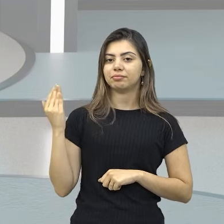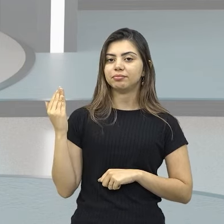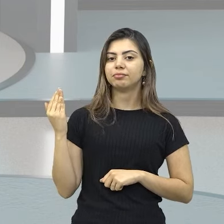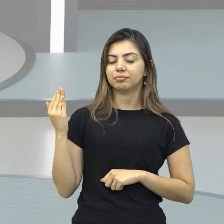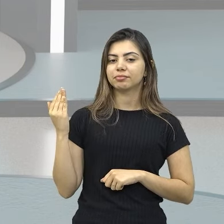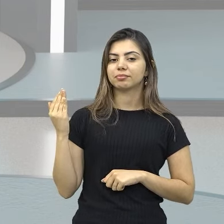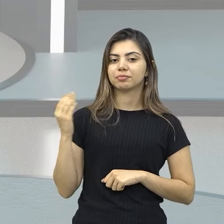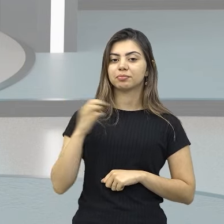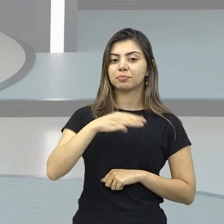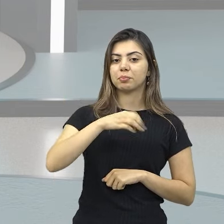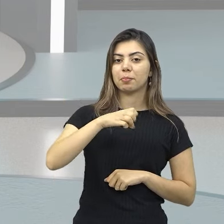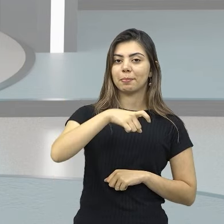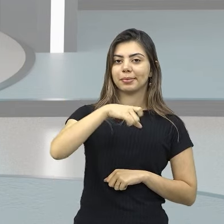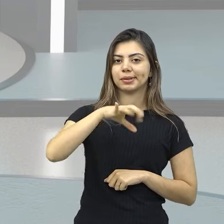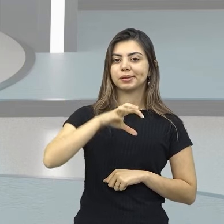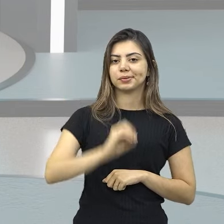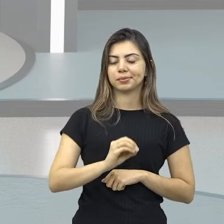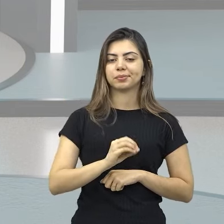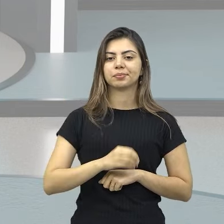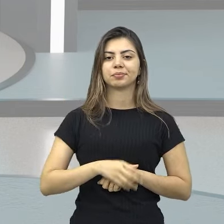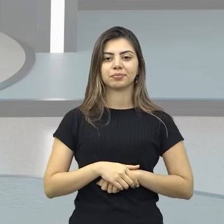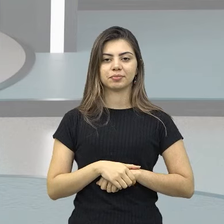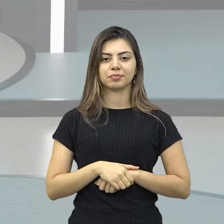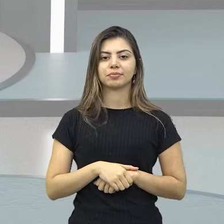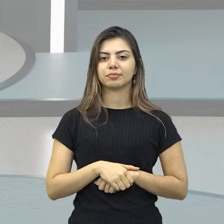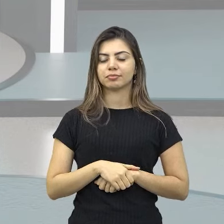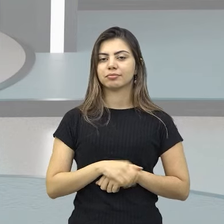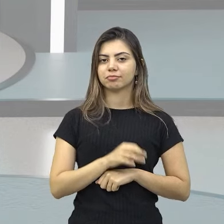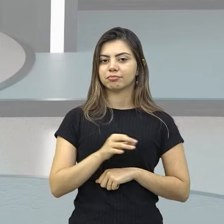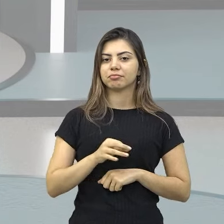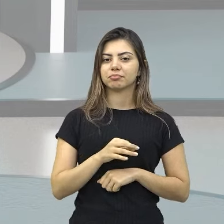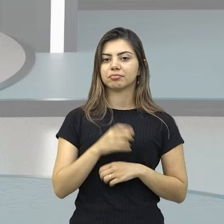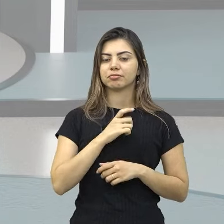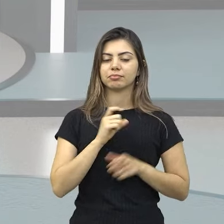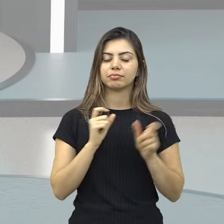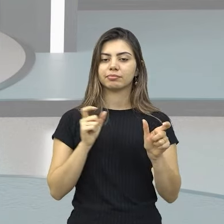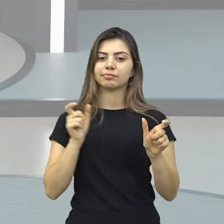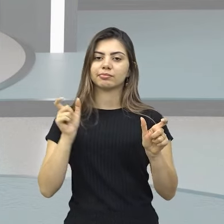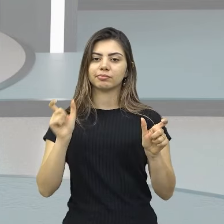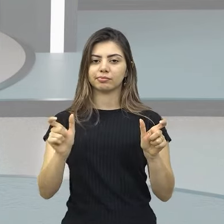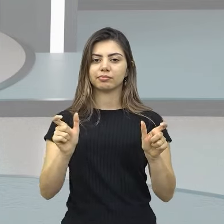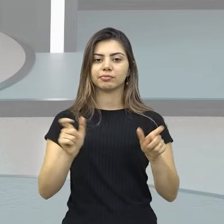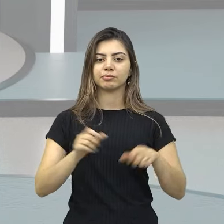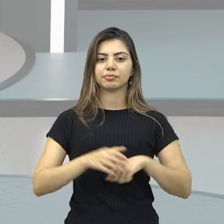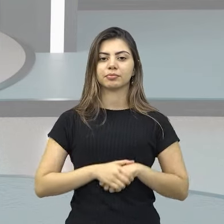Mexico, Mexican. Então, México, mexicano, mexicano, México, Mexican.